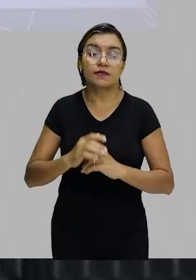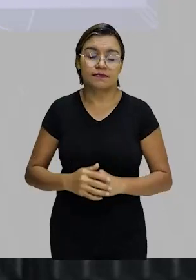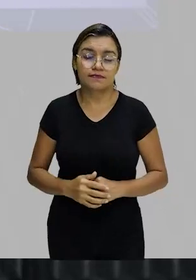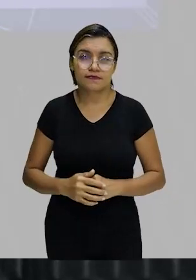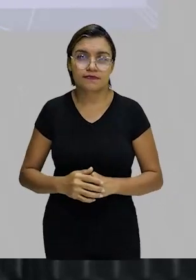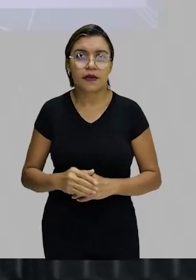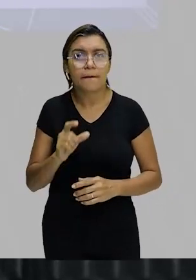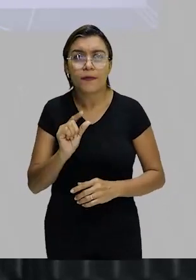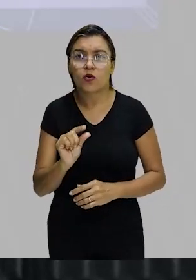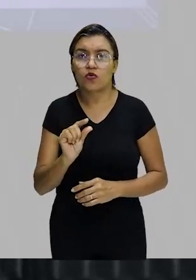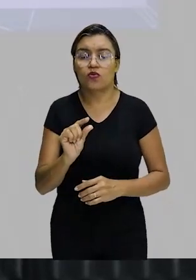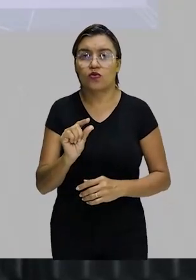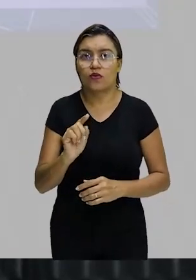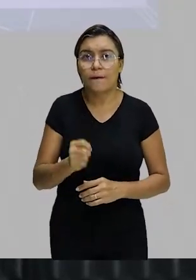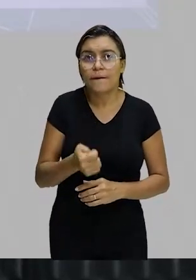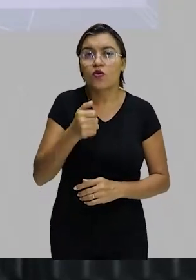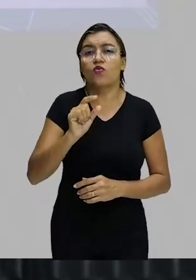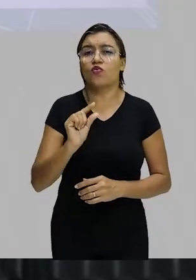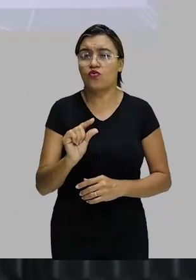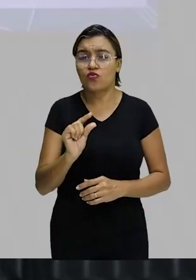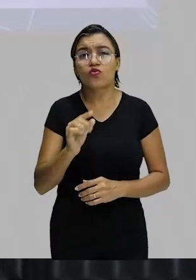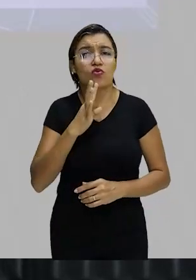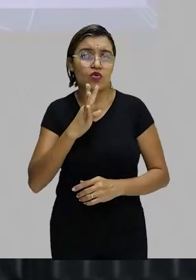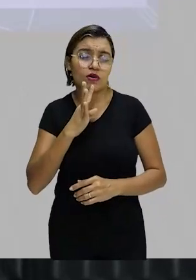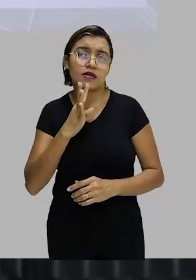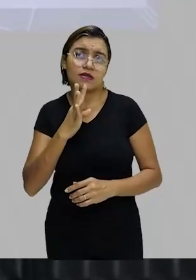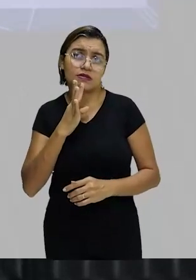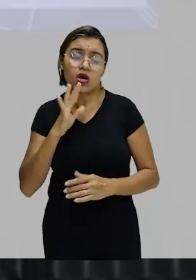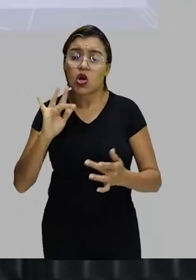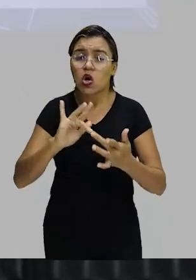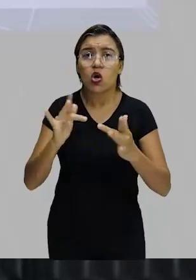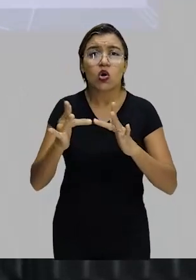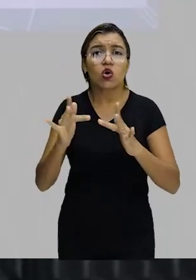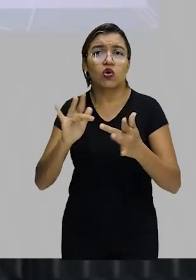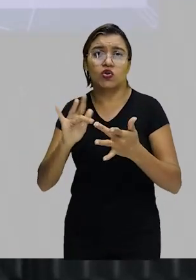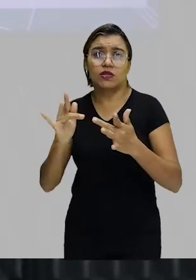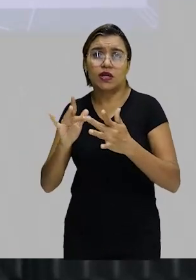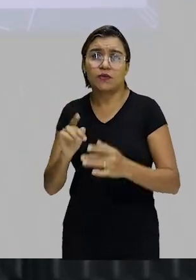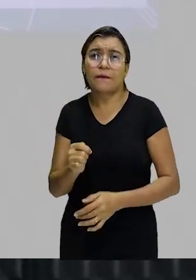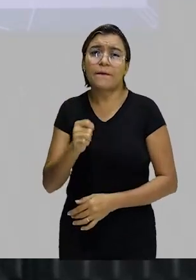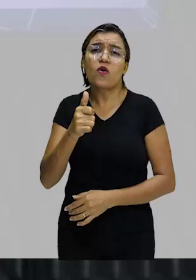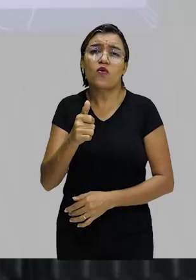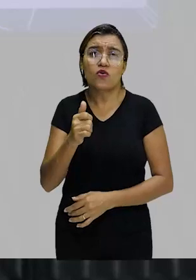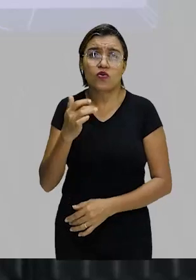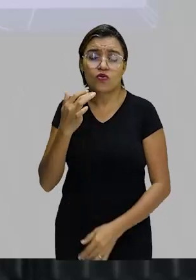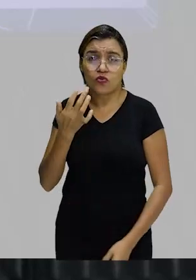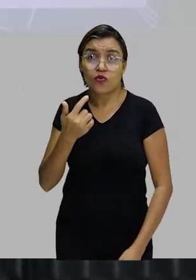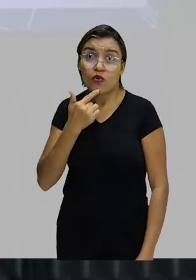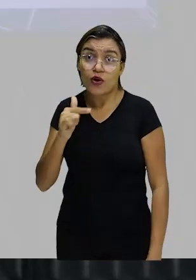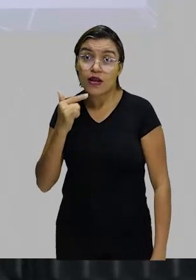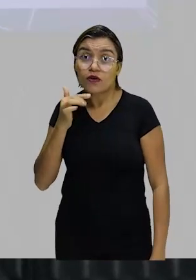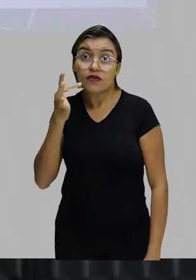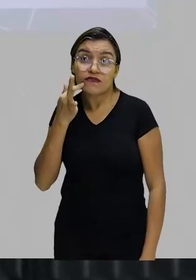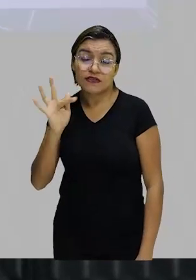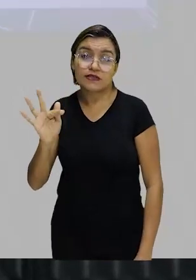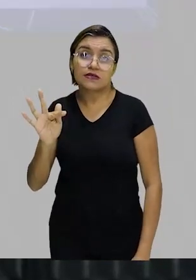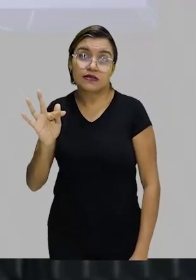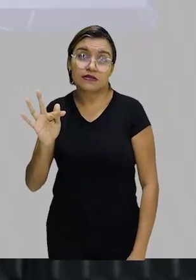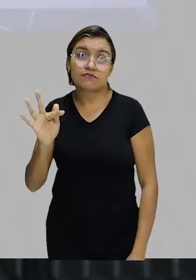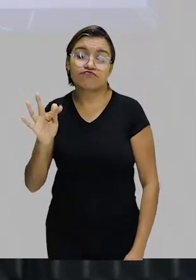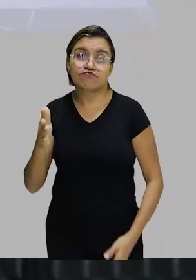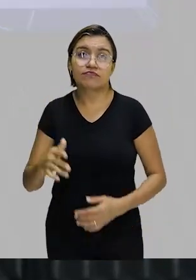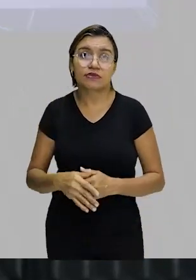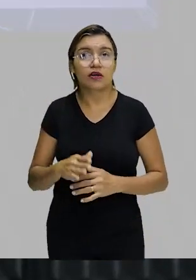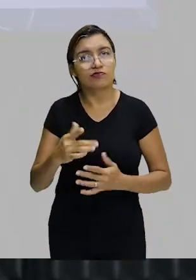coisa, porque nós temos pouco contato com o idioma ou com a língua francesa. Então, nós temos esse paralelo entre